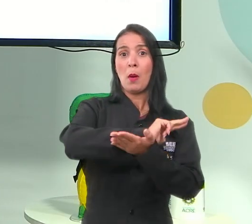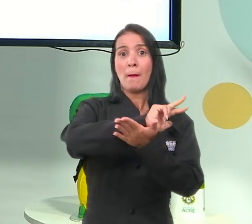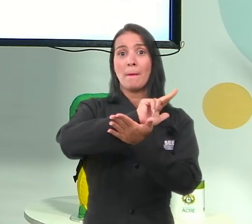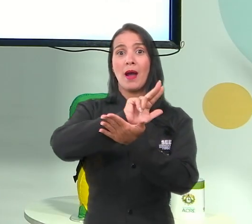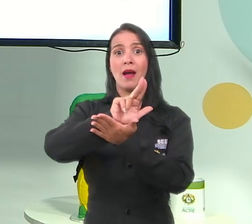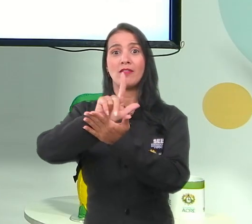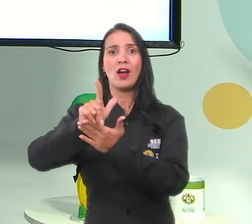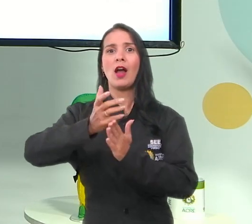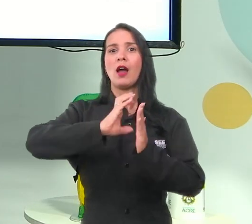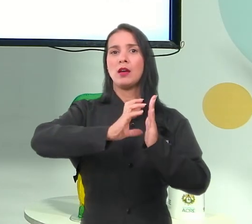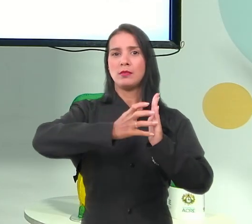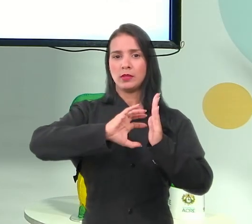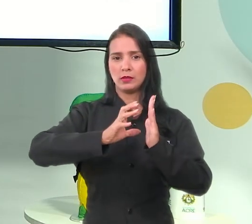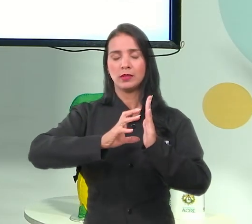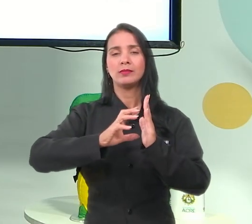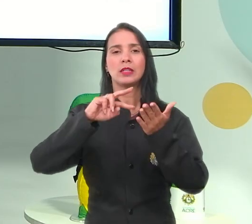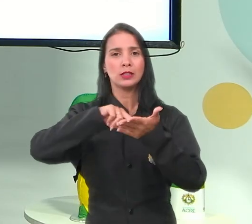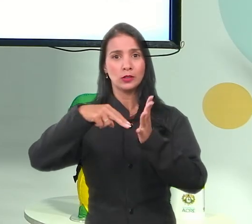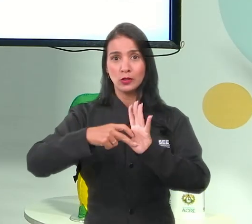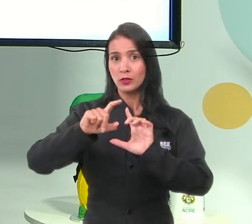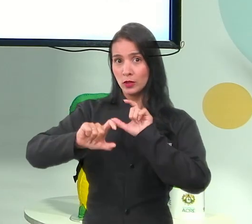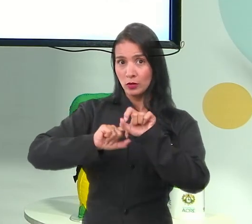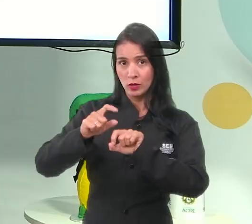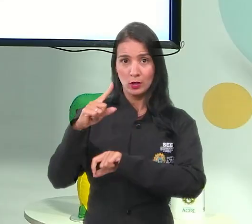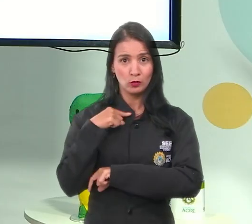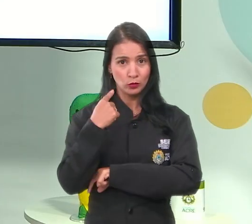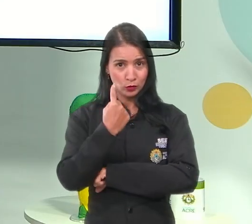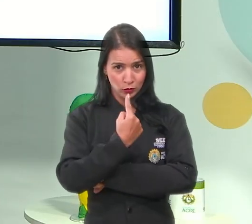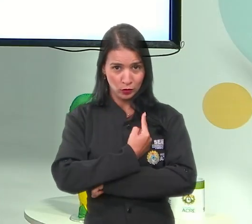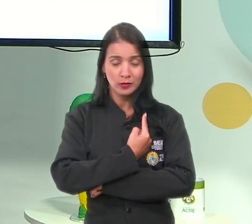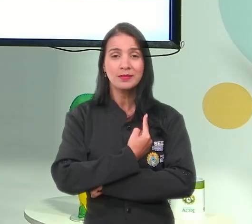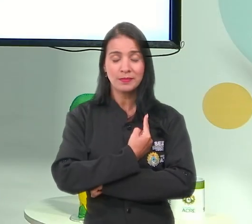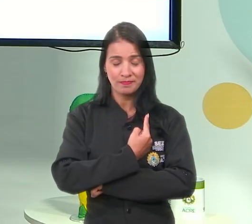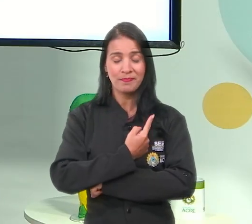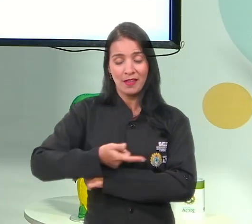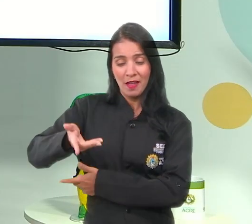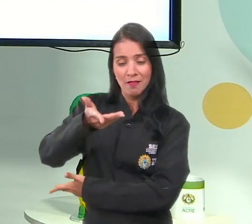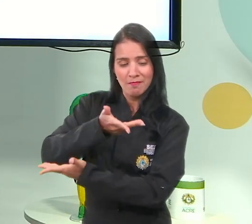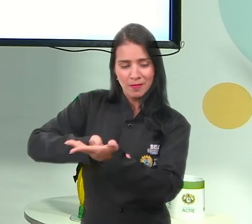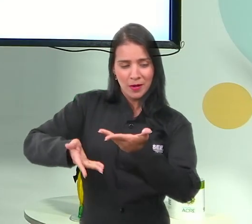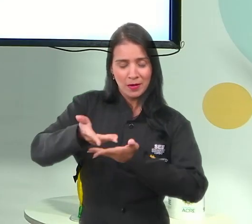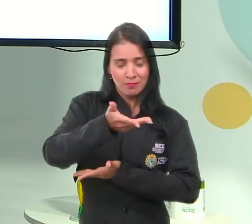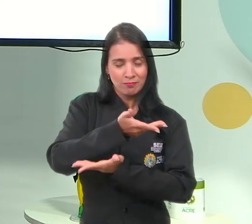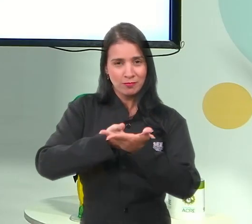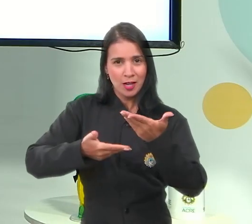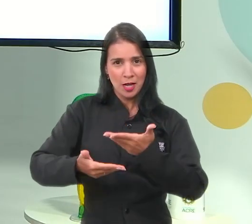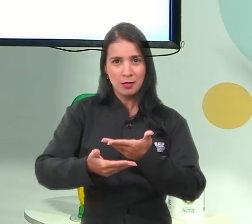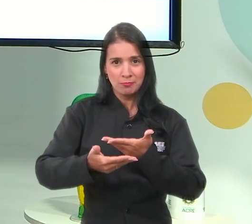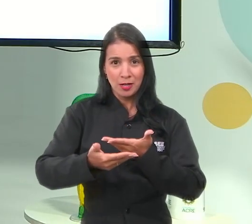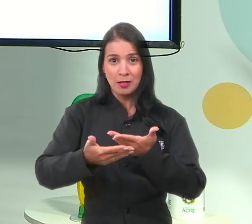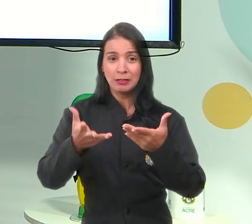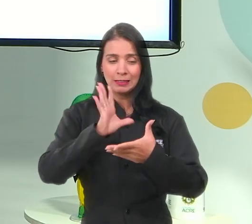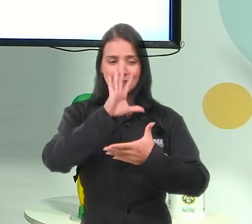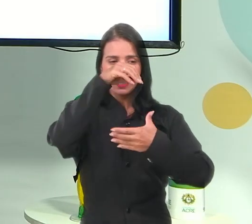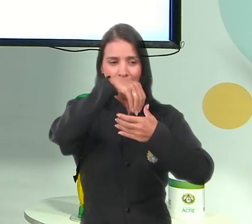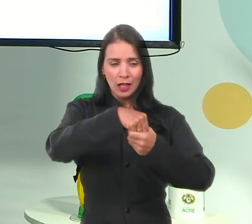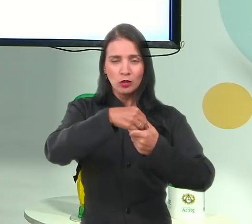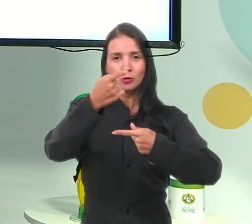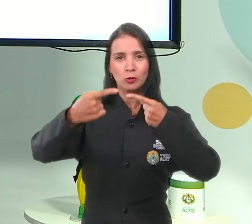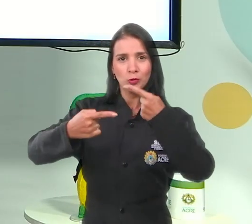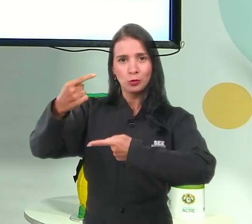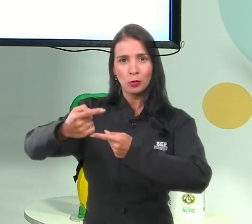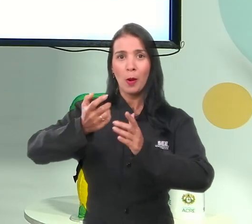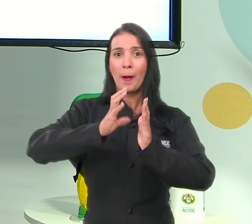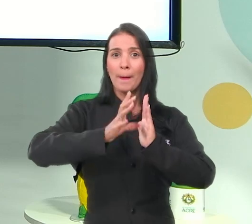partidária. Isso implica dizer o quê? Nós estamos envolvidos diante de uma política partidária, mas que